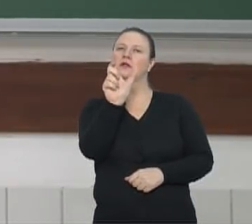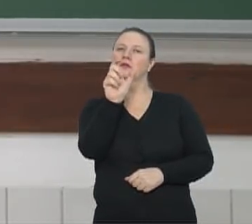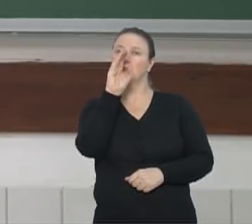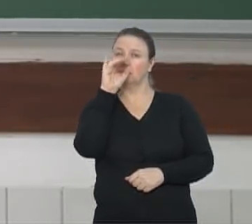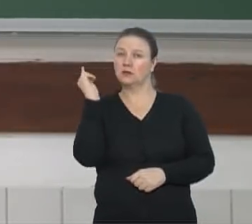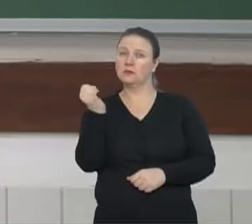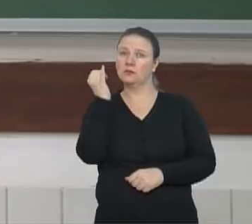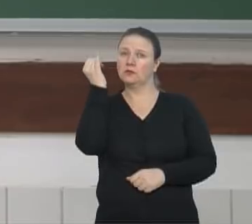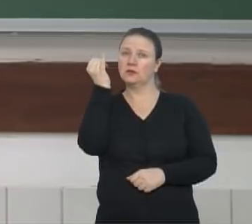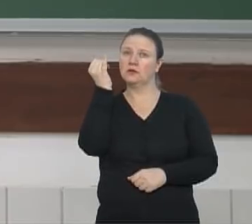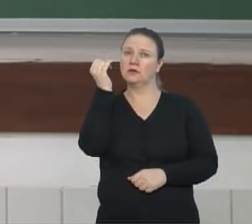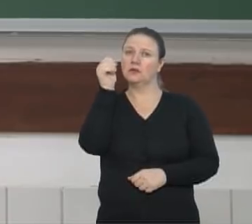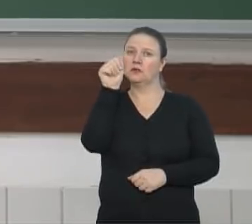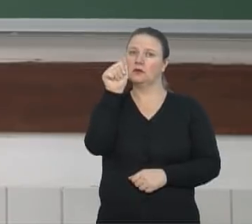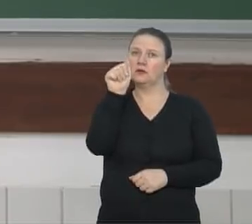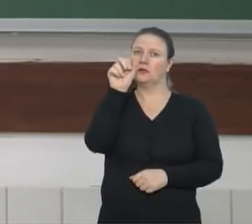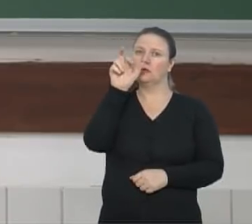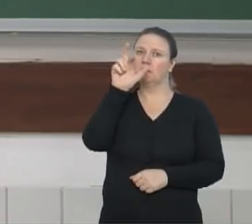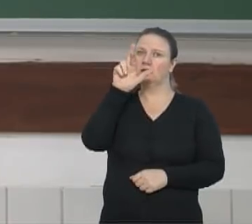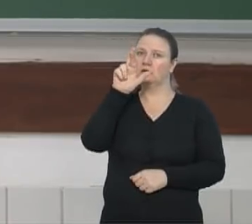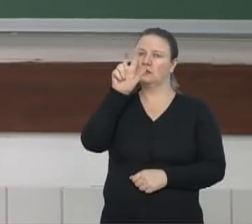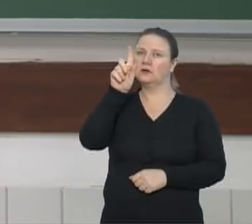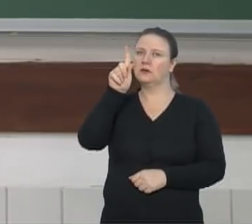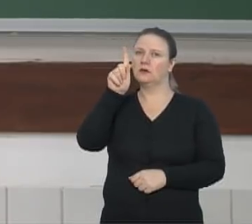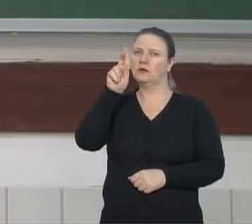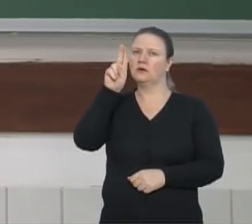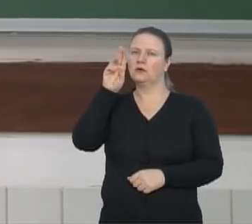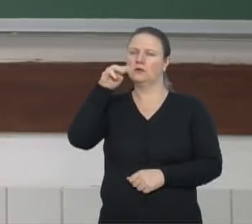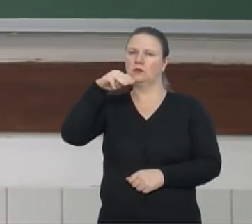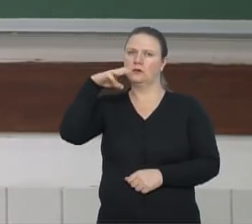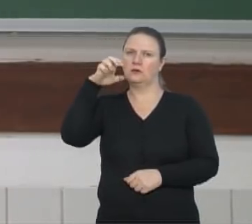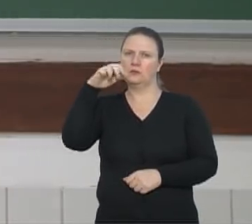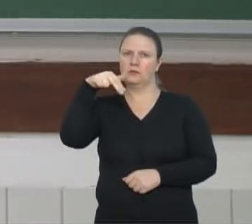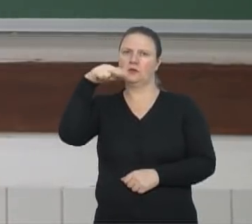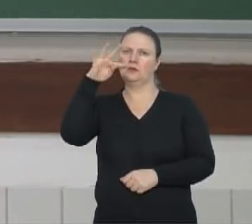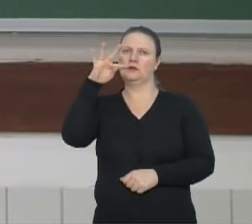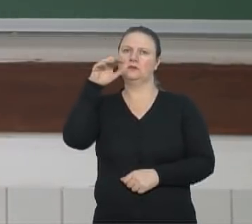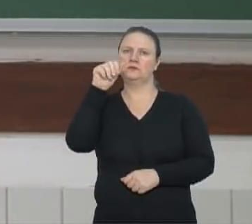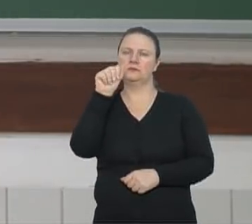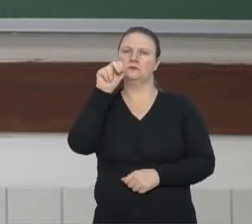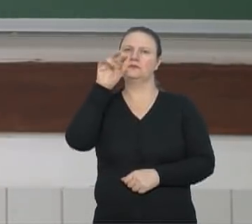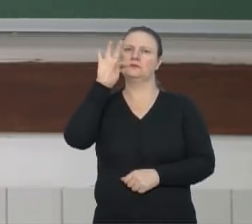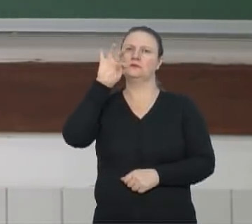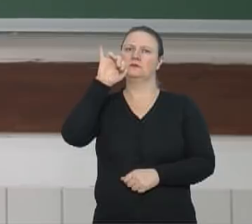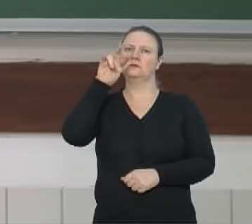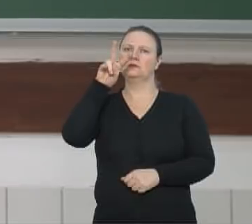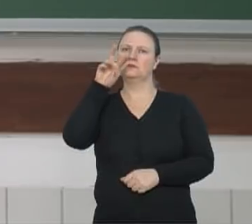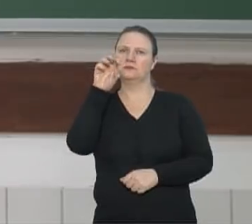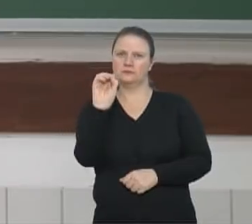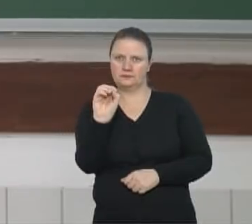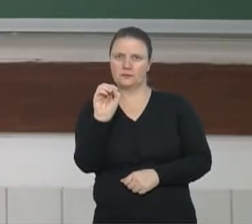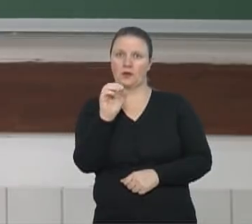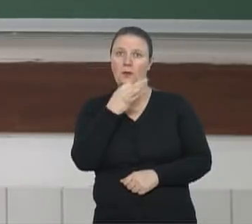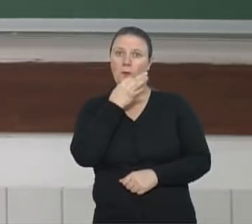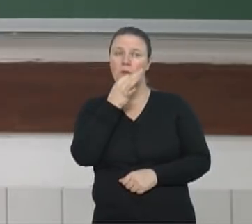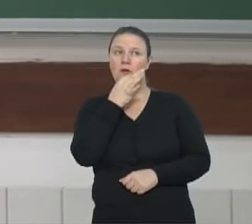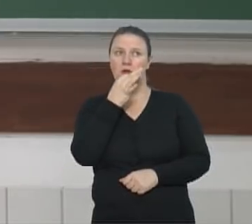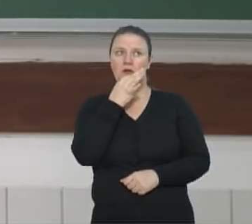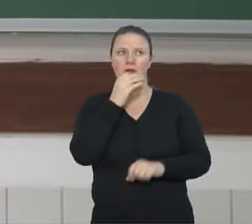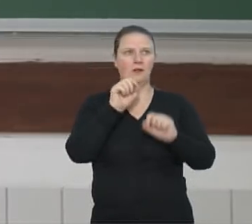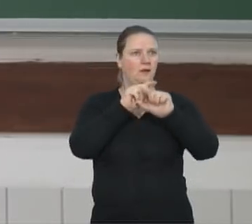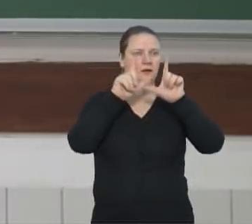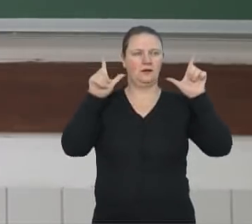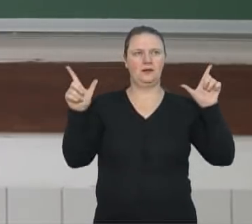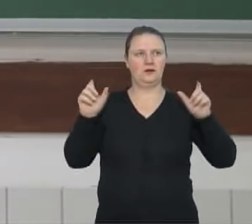Argumentativo. É o nome que me leva à reflexão, certo? E, sem dúvida nenhuma, aos artigos de